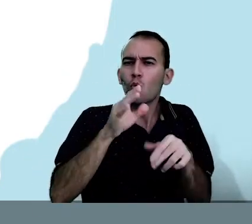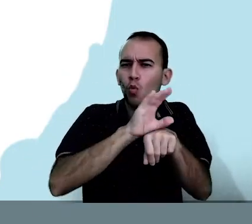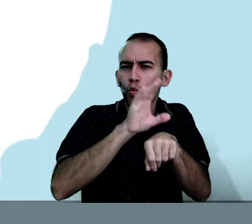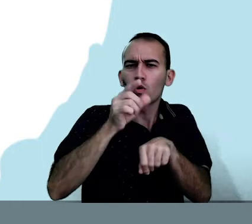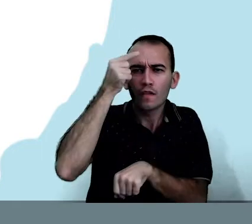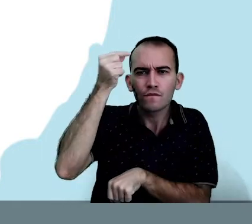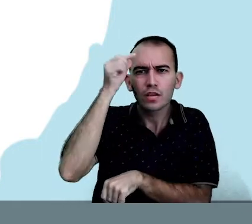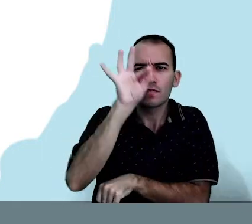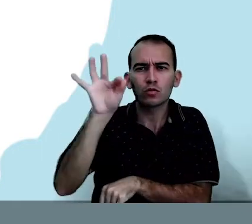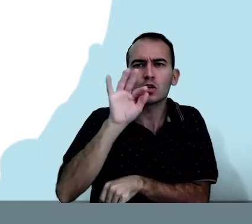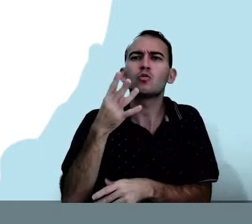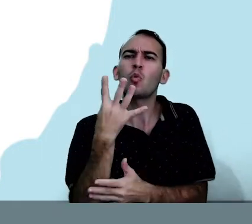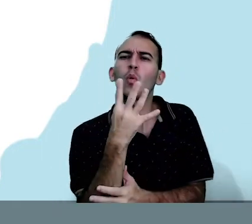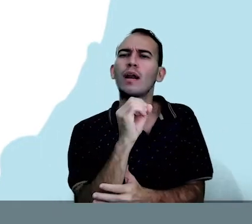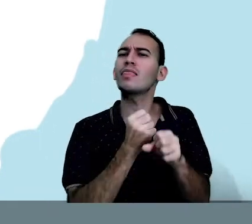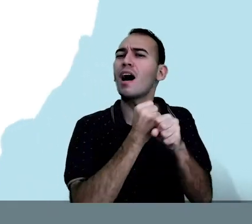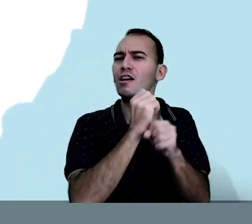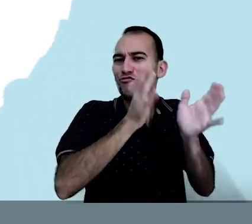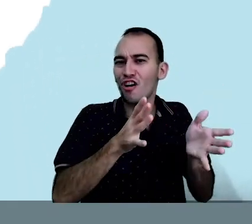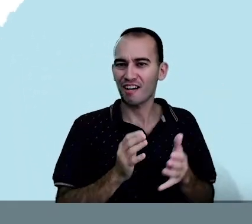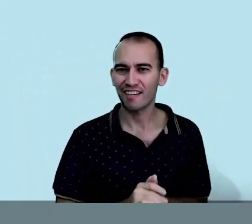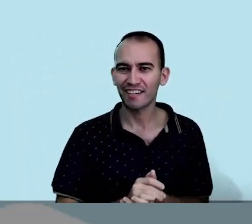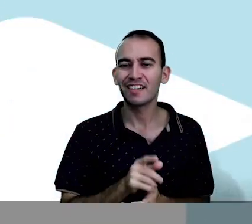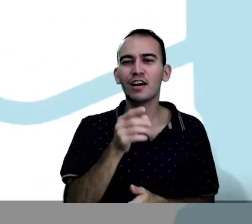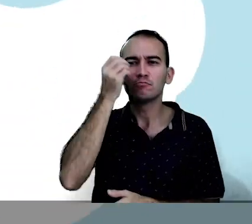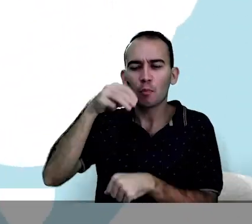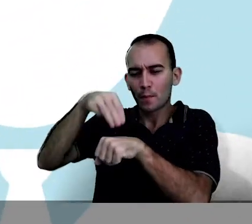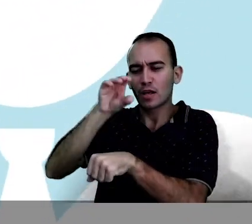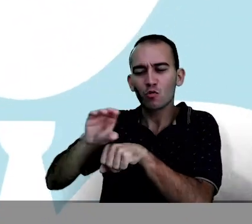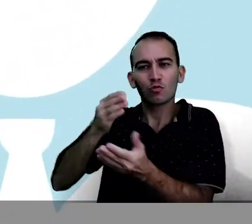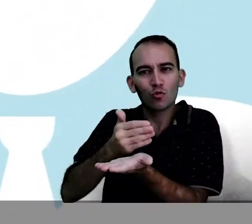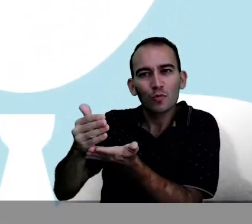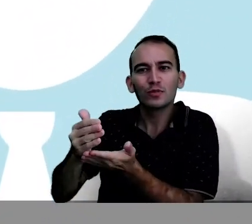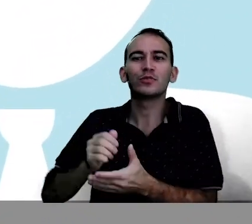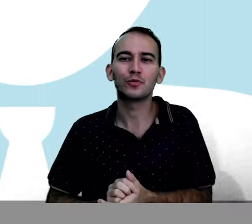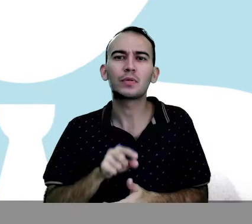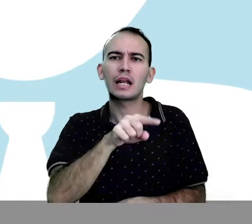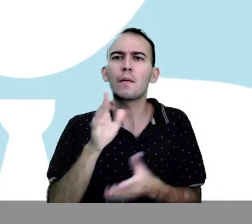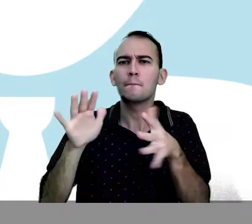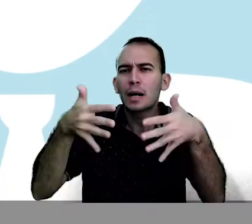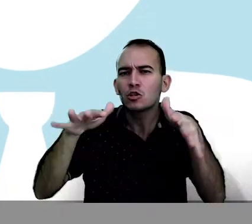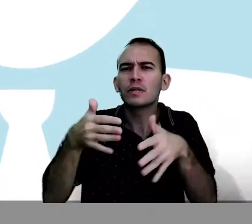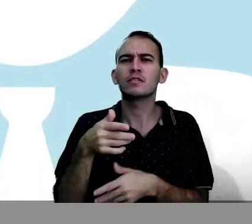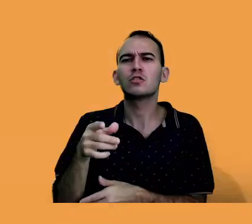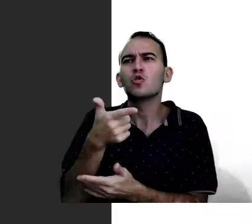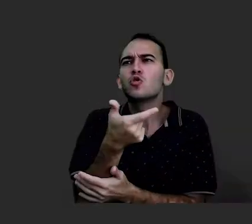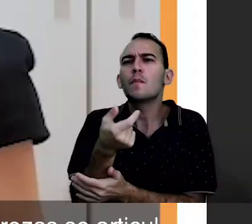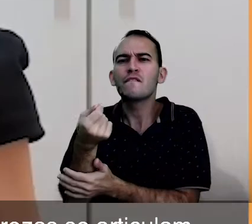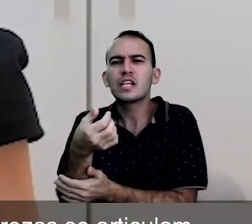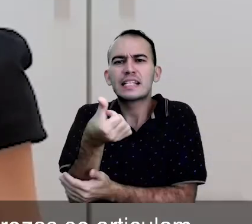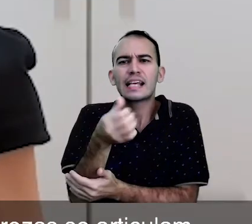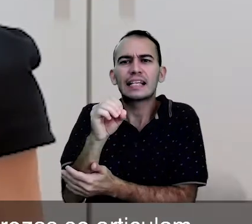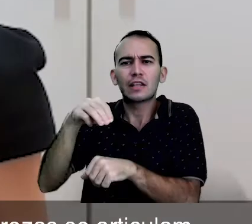de 2020, o Pós-Com já havia formado 60 mestres em comunicação e territorialidades.